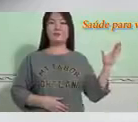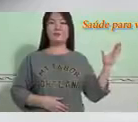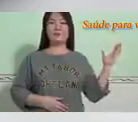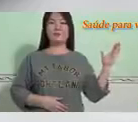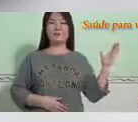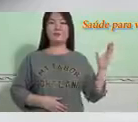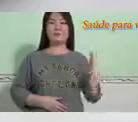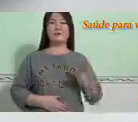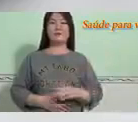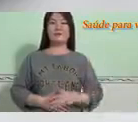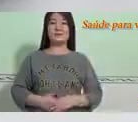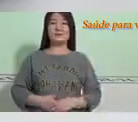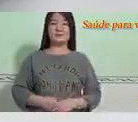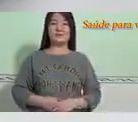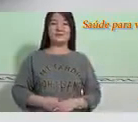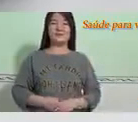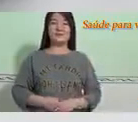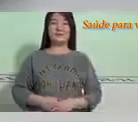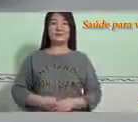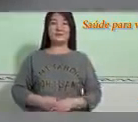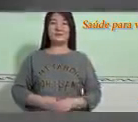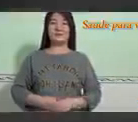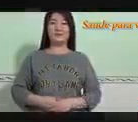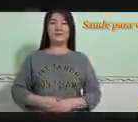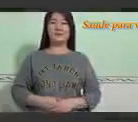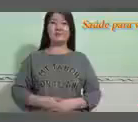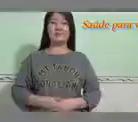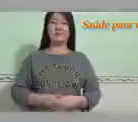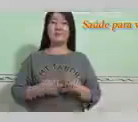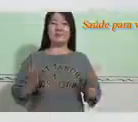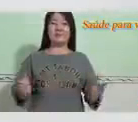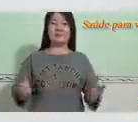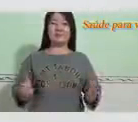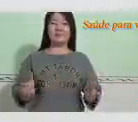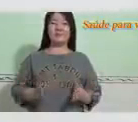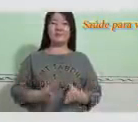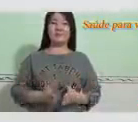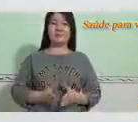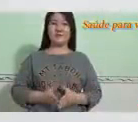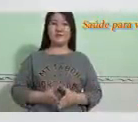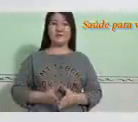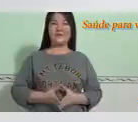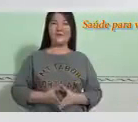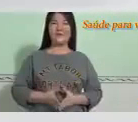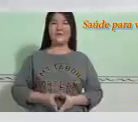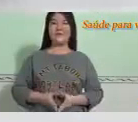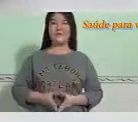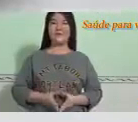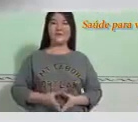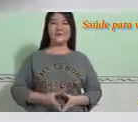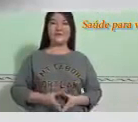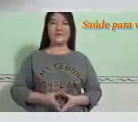síndrome de Stevens-Johnson, vírgula, NSRO, acento agudo, LISEPIDE, acento agudo, RMICAT.